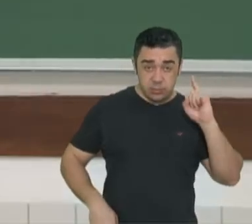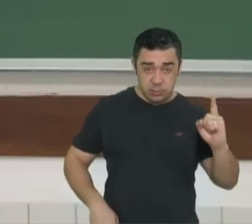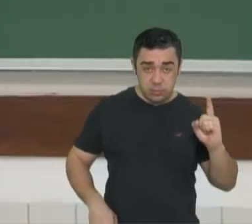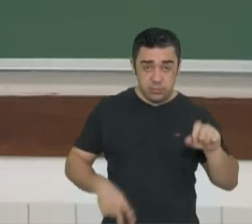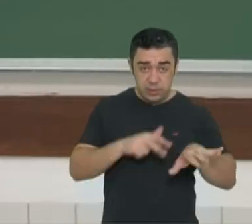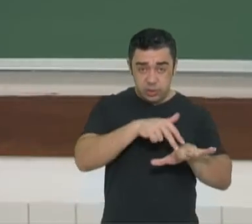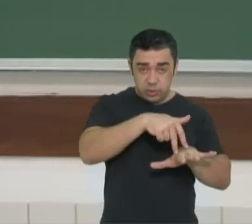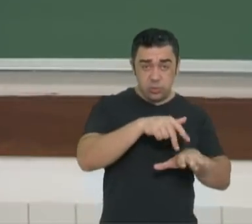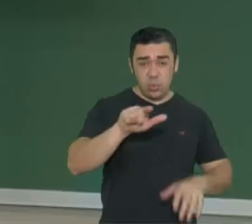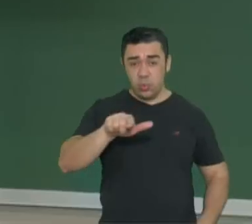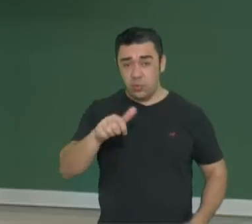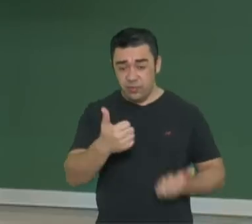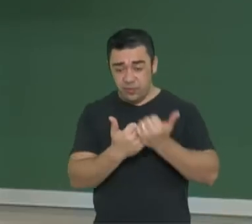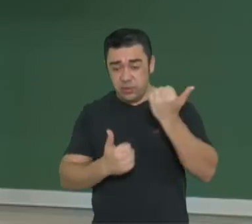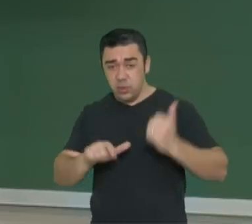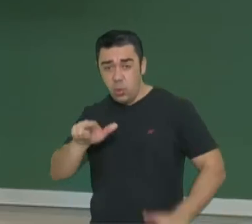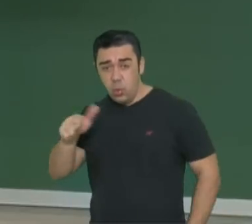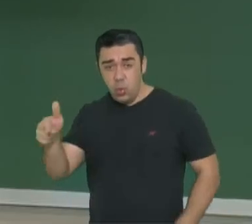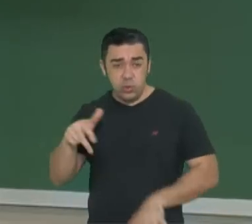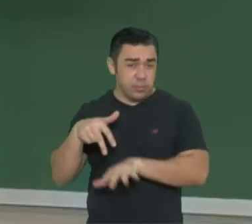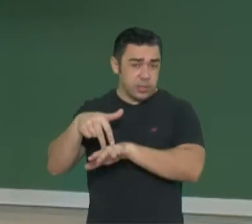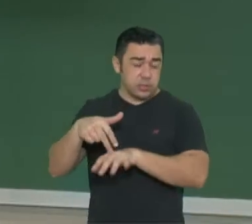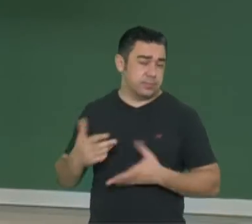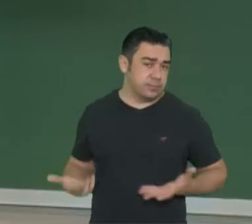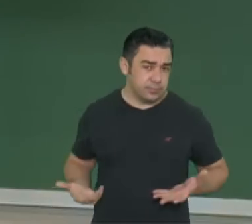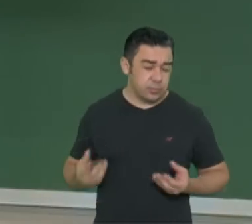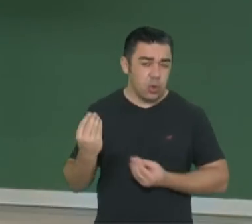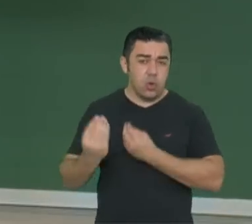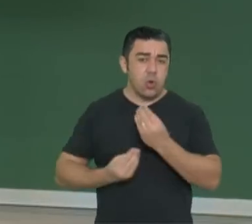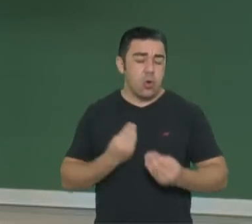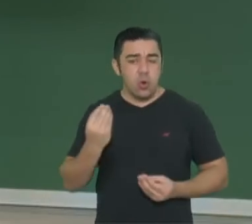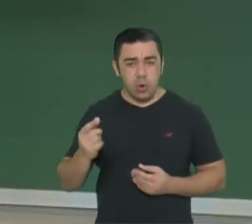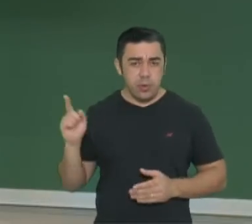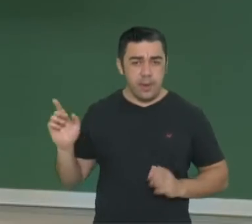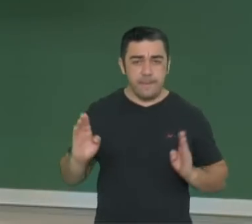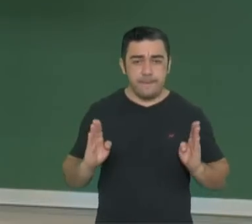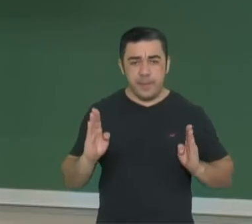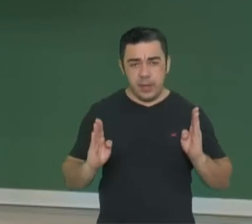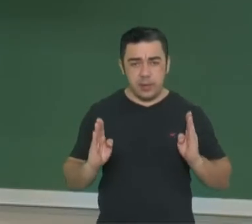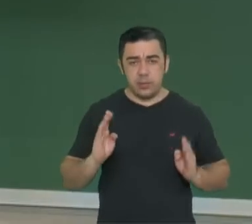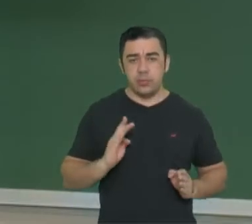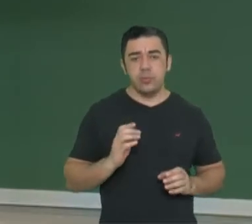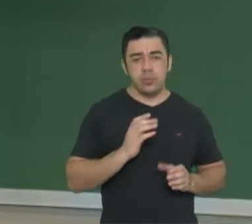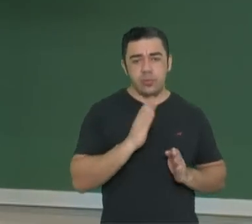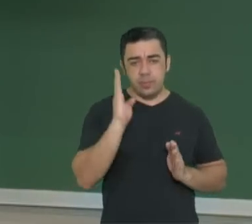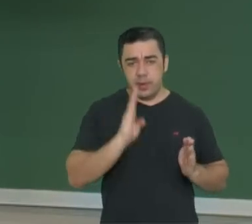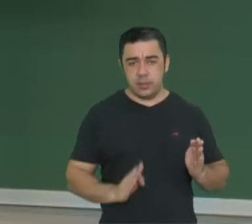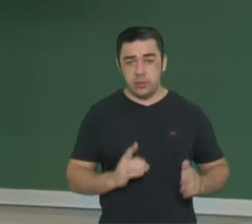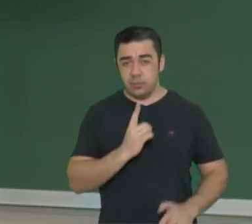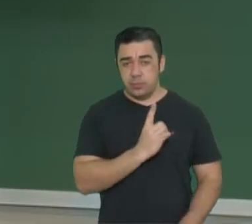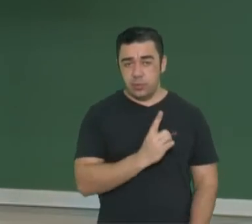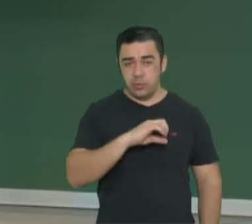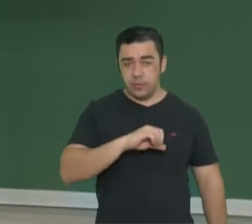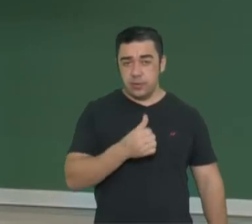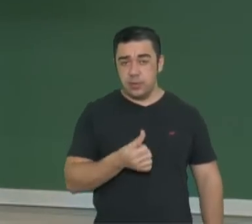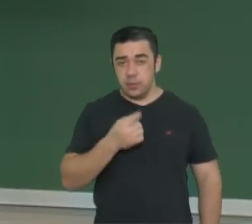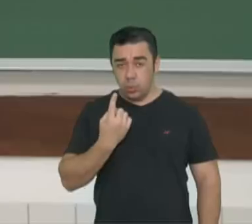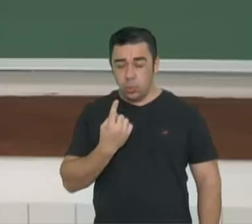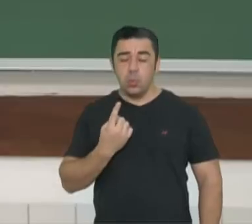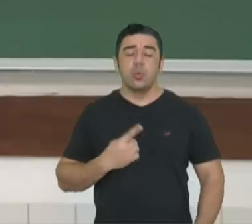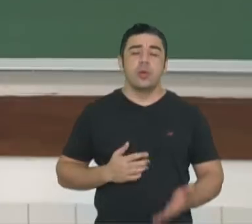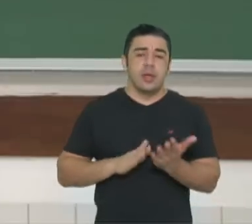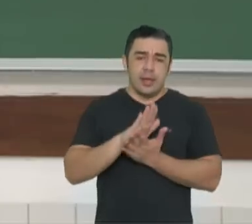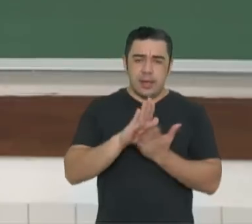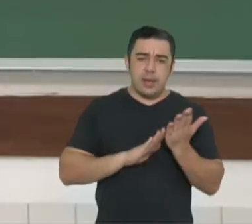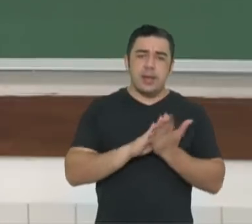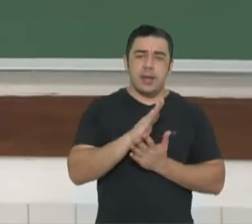Então, o cenário em que eles assumiram o Brasil no início de 1961. Altos gastos públicos,